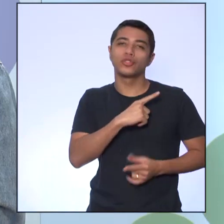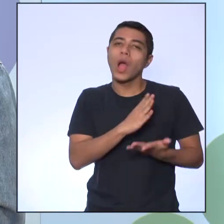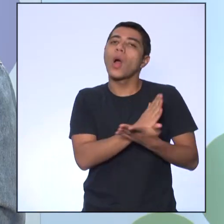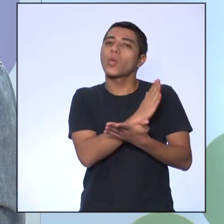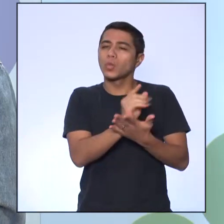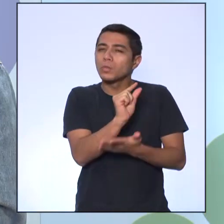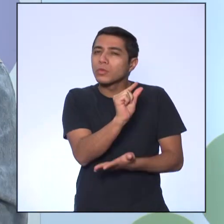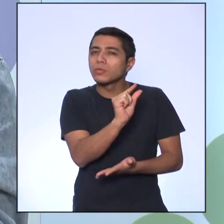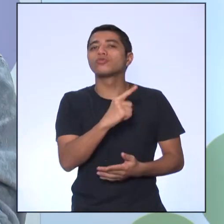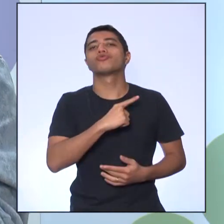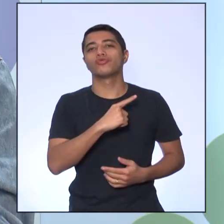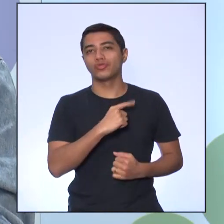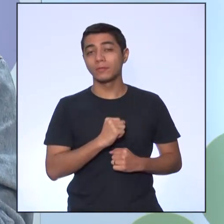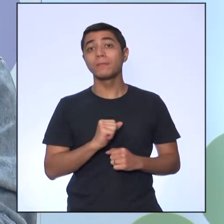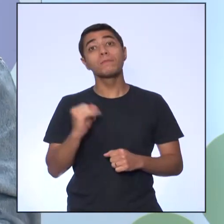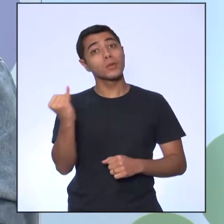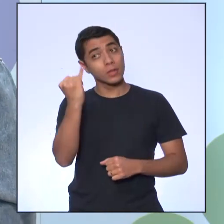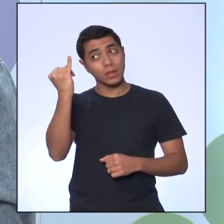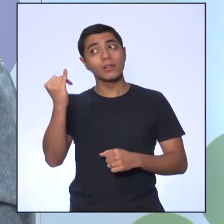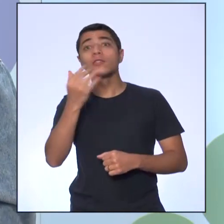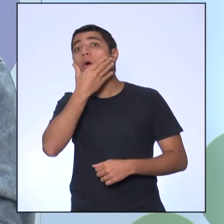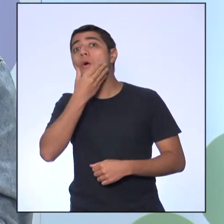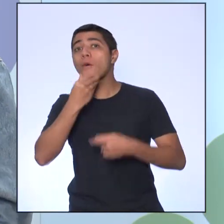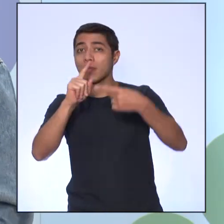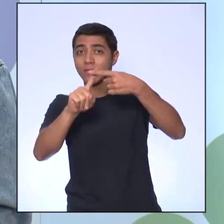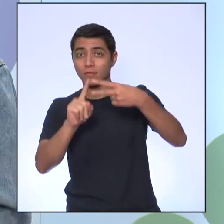texto bíblico e, por isso, traduziram a